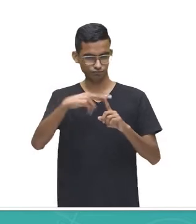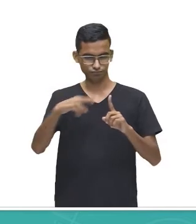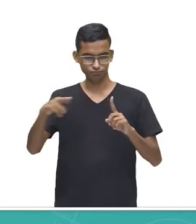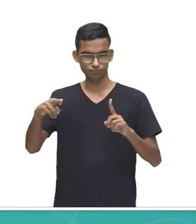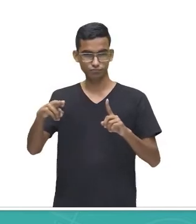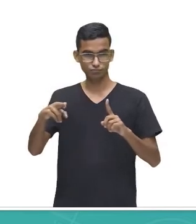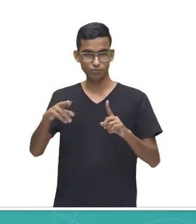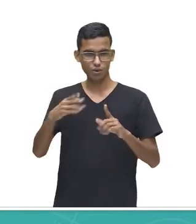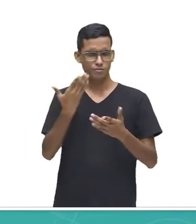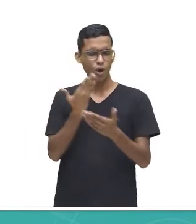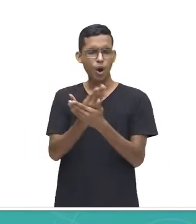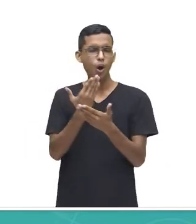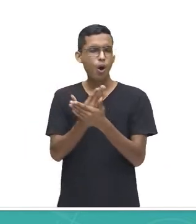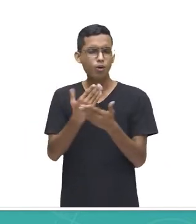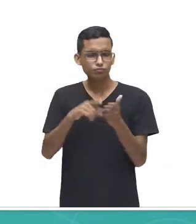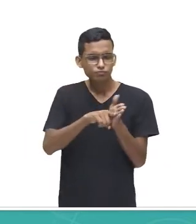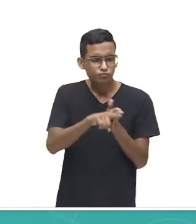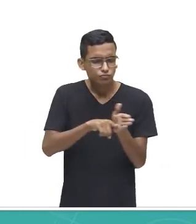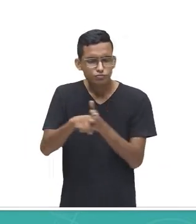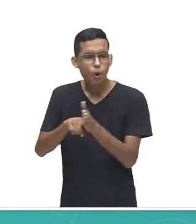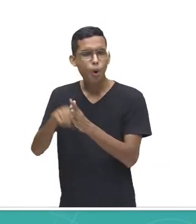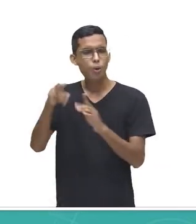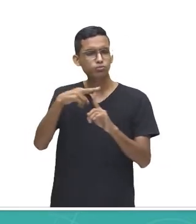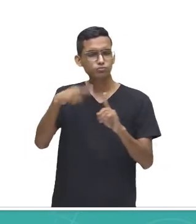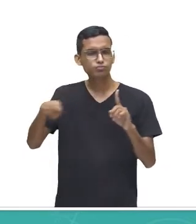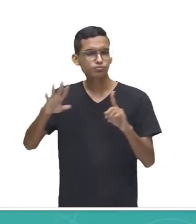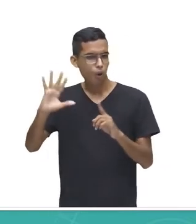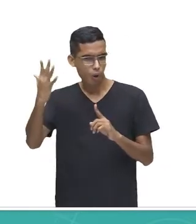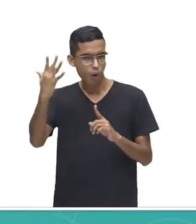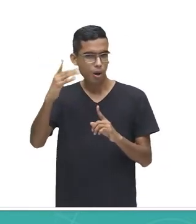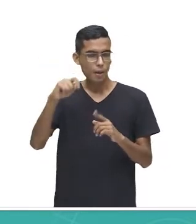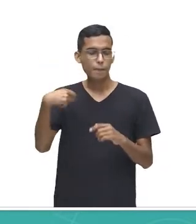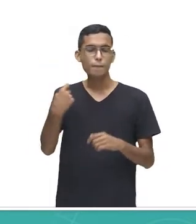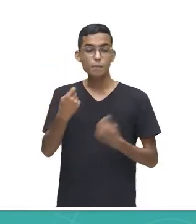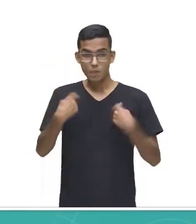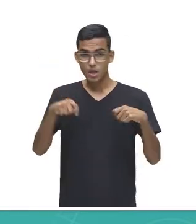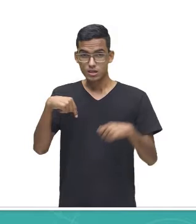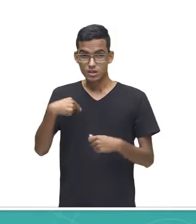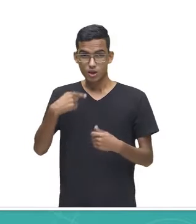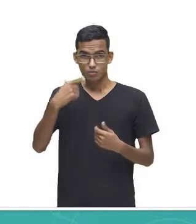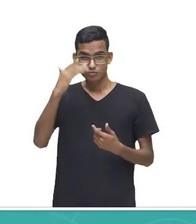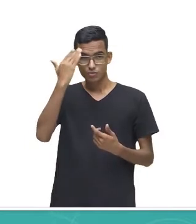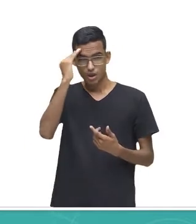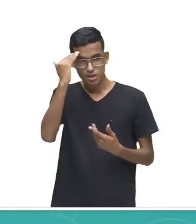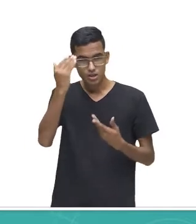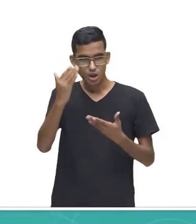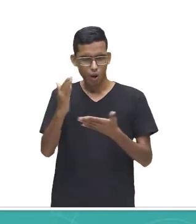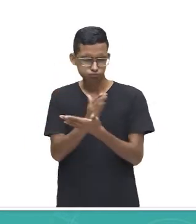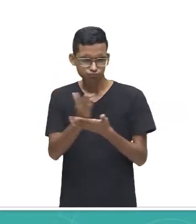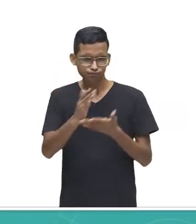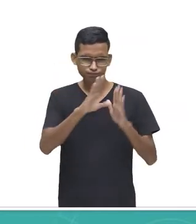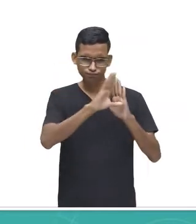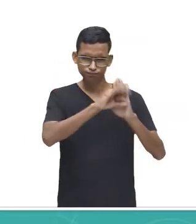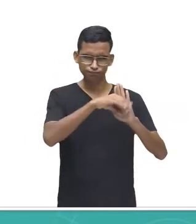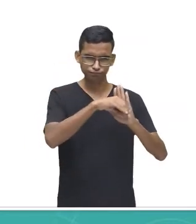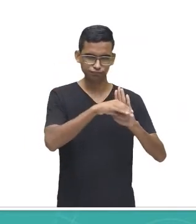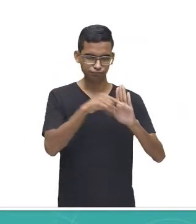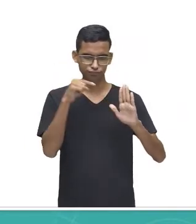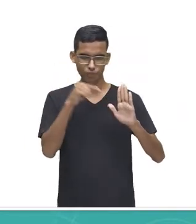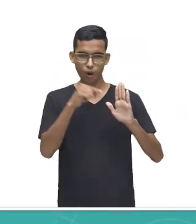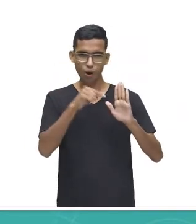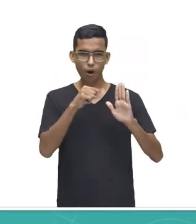estudar o fenômeno religioso, nós temos que ver alguns conceitos. Vamos lá então. O primeiro conceito, o